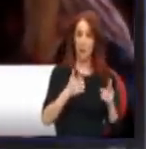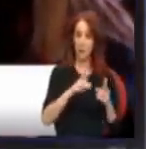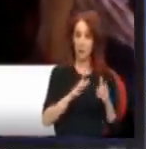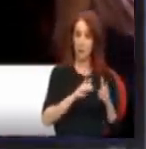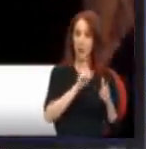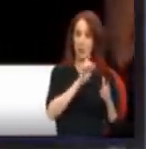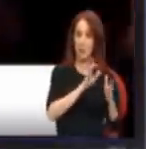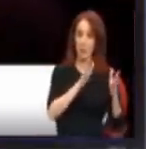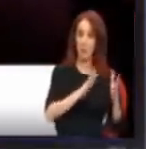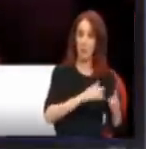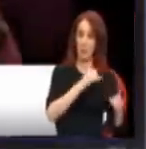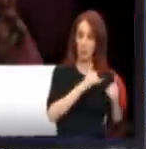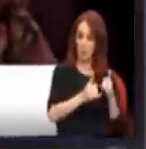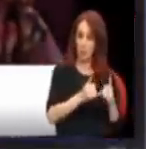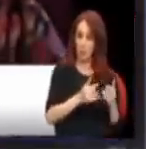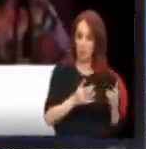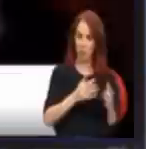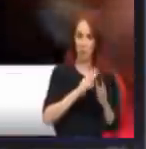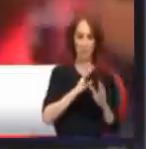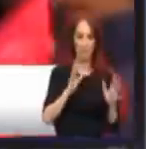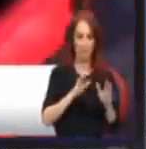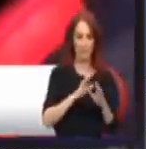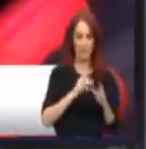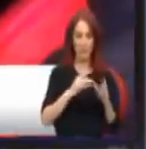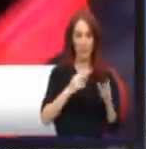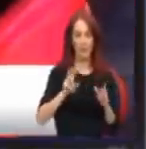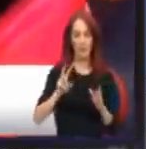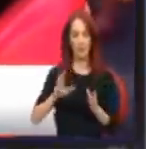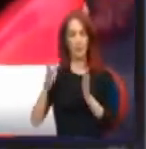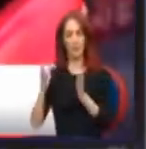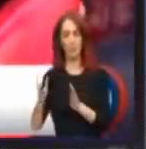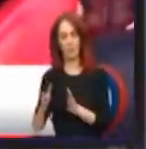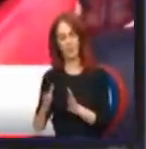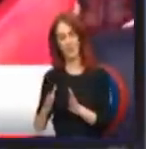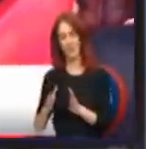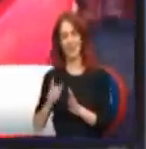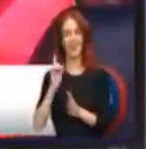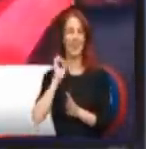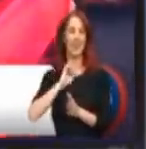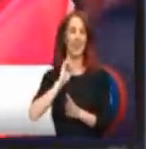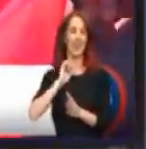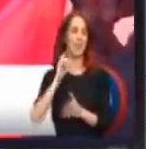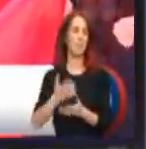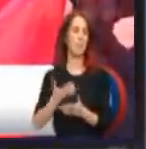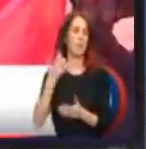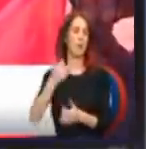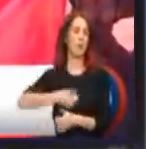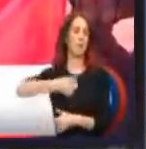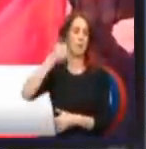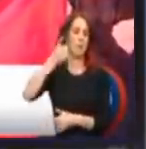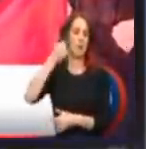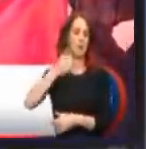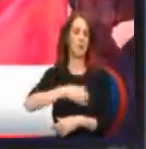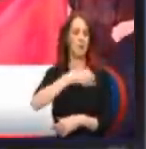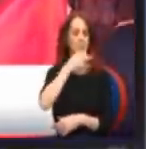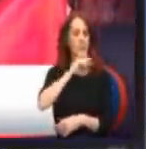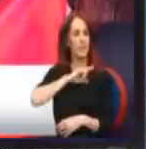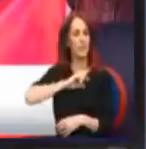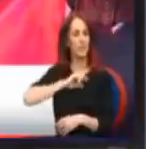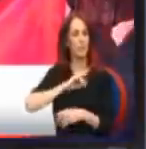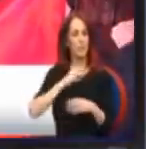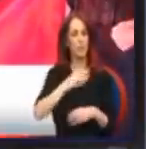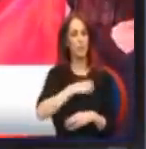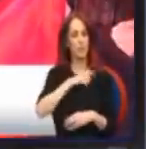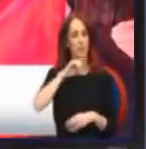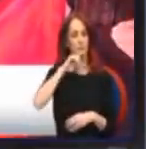primeira parte foi absolutamente deliciosa para o Hilal, mas na segunda, o Flamengo reinou. Cândido, fala-se aqui muito do Liverpool, fala-se muito da